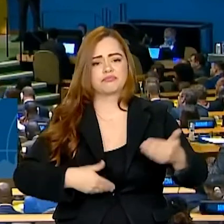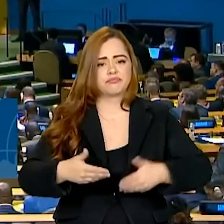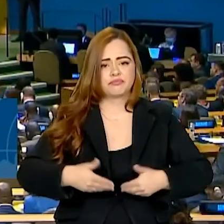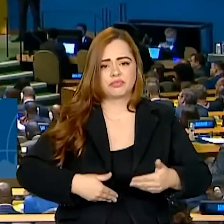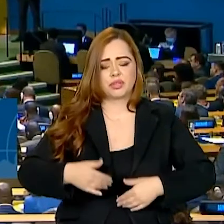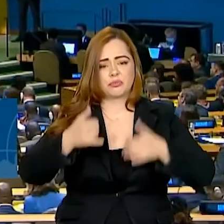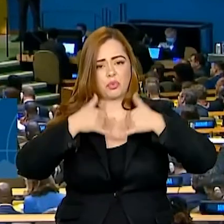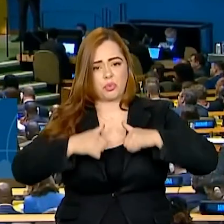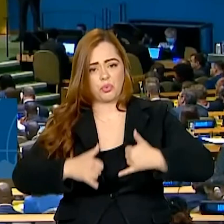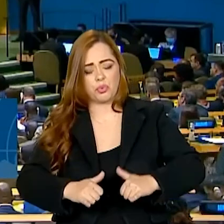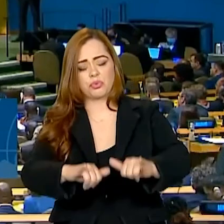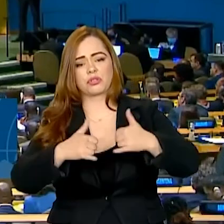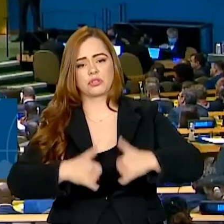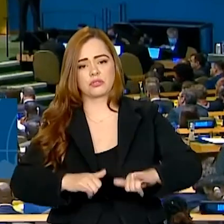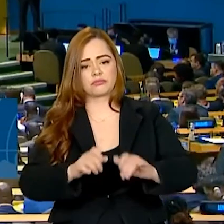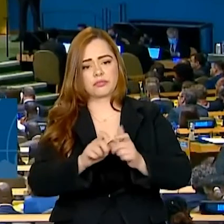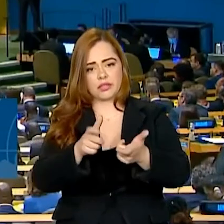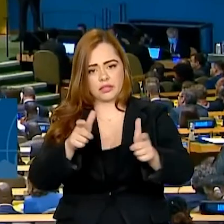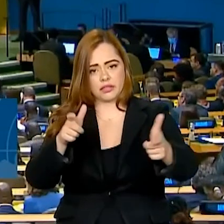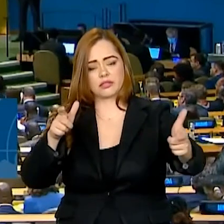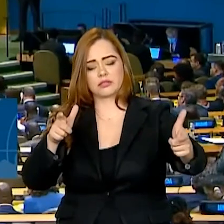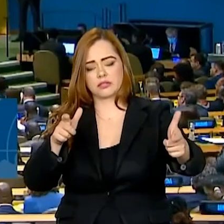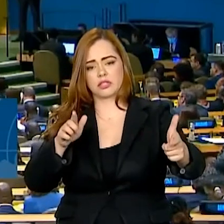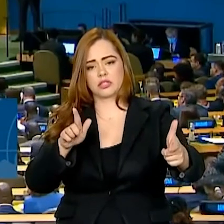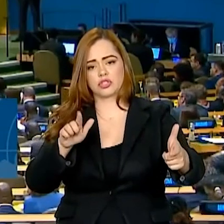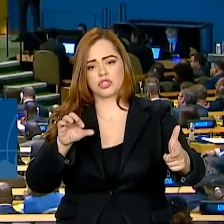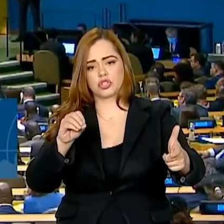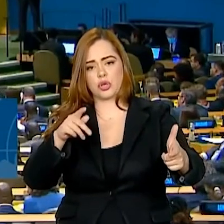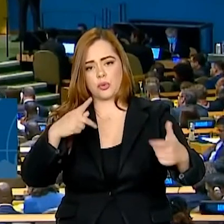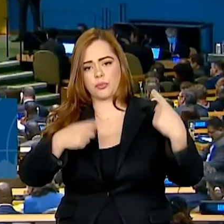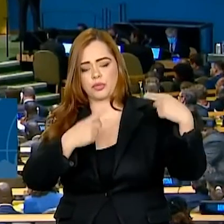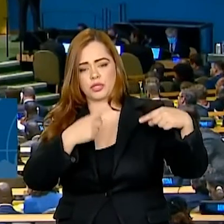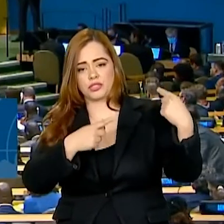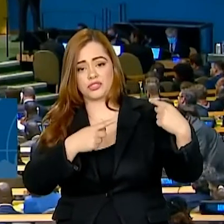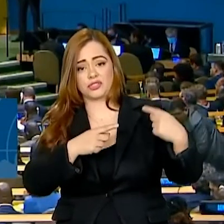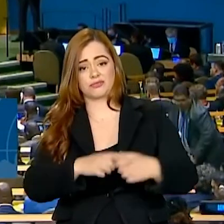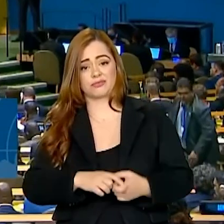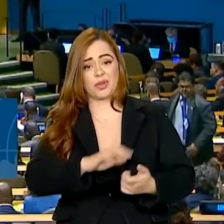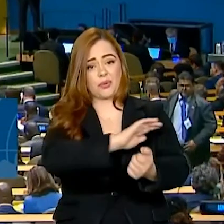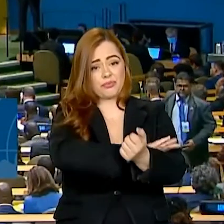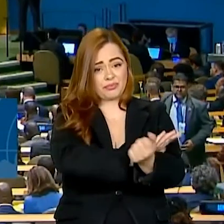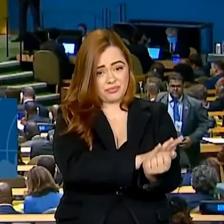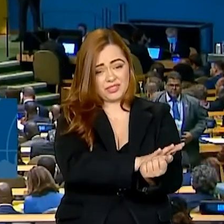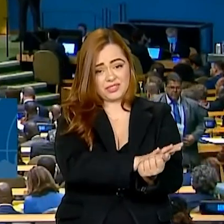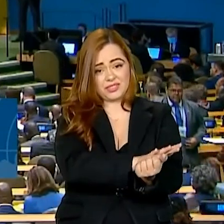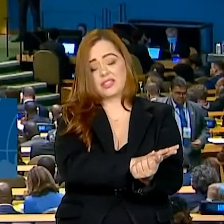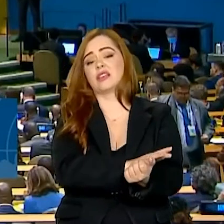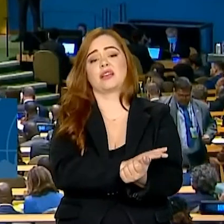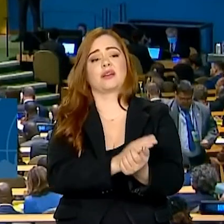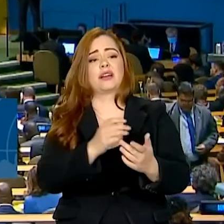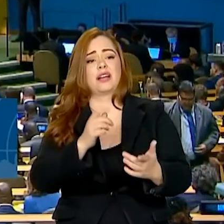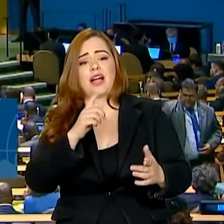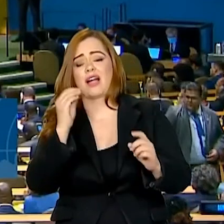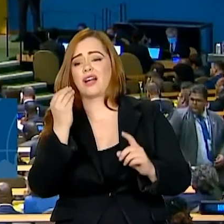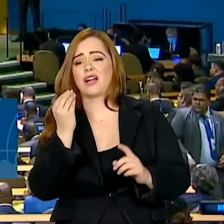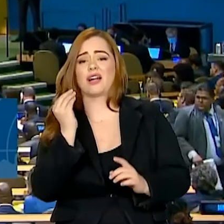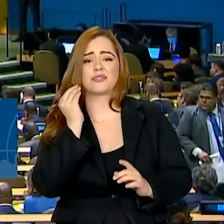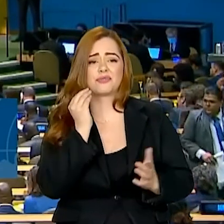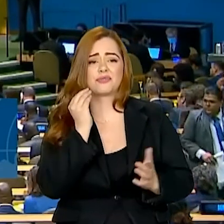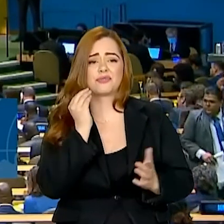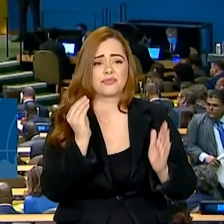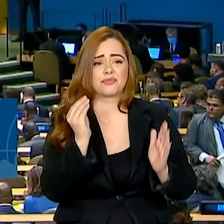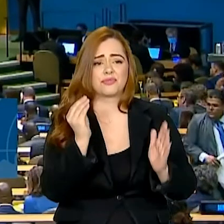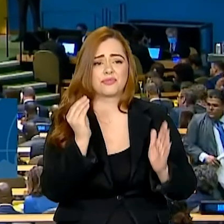energética ampliada por crescentes tensões geopolíticas. O racismo, a intolerância e a